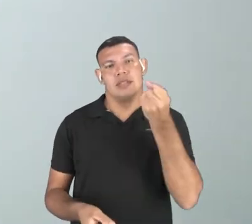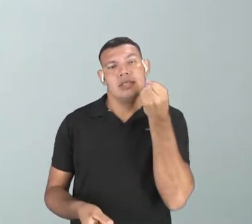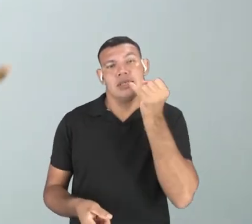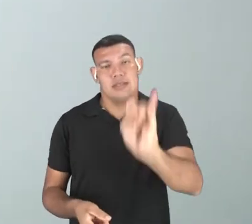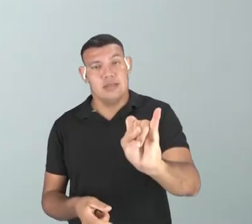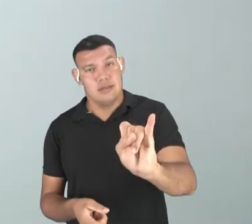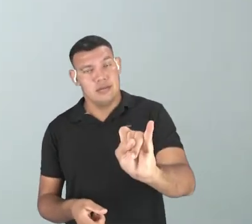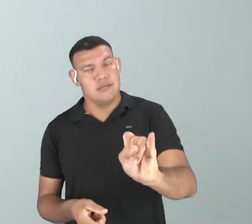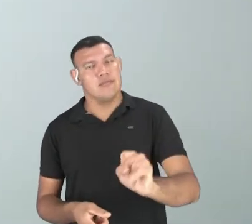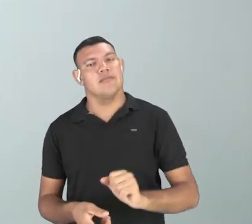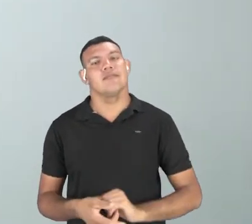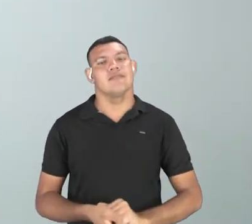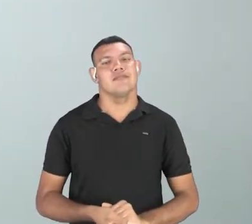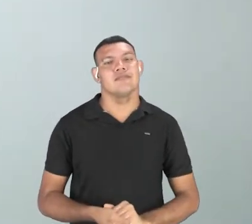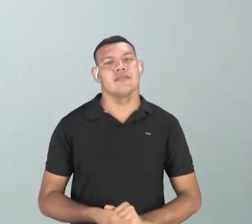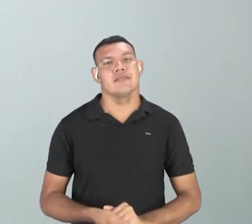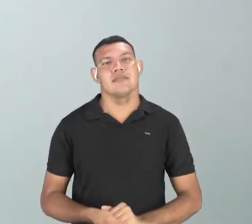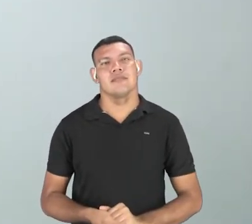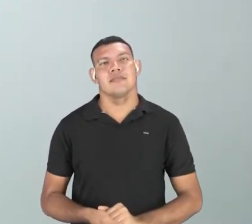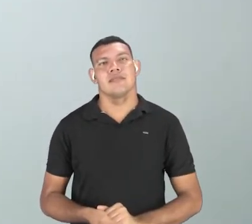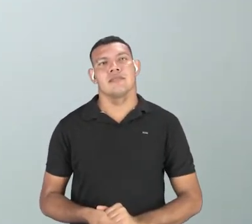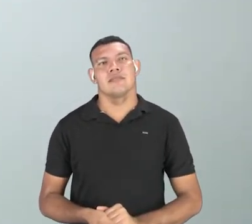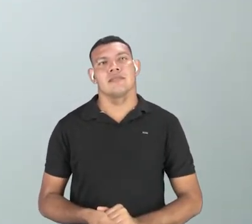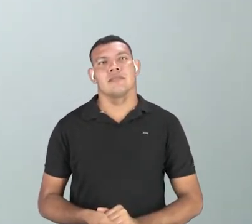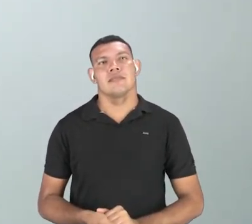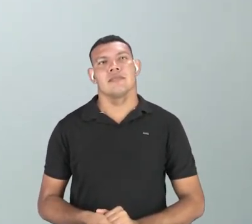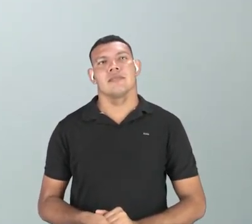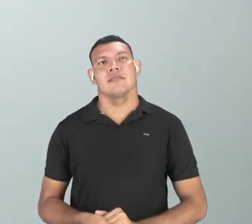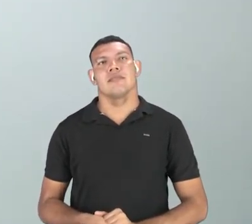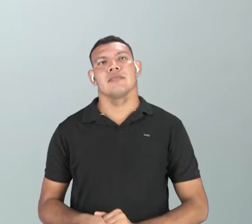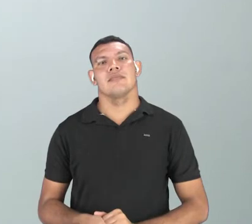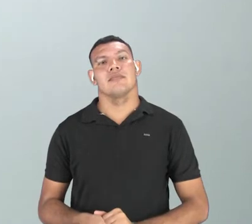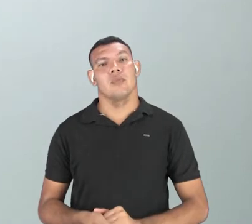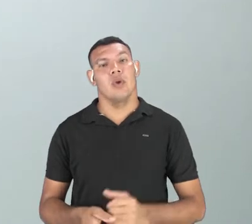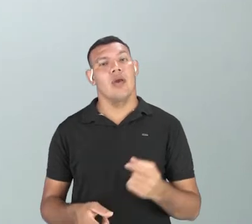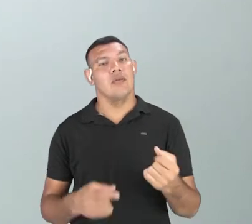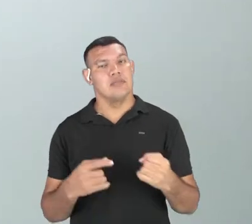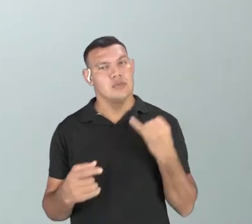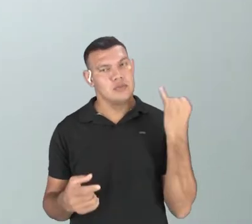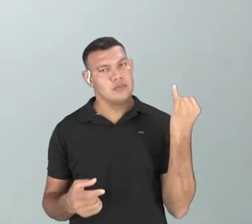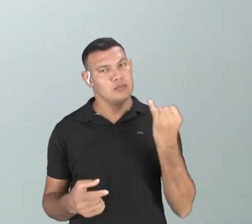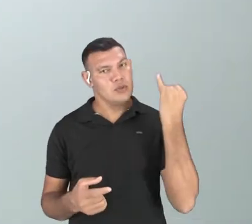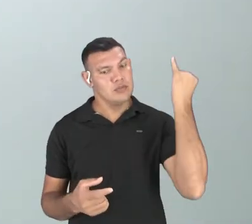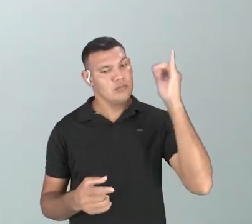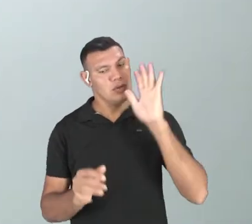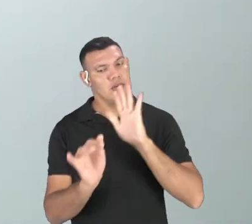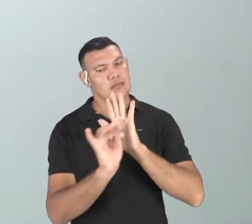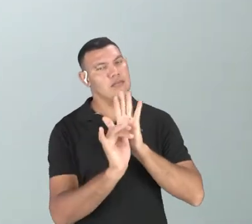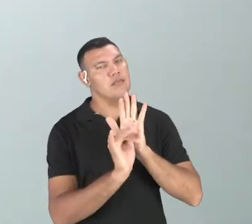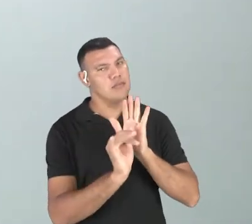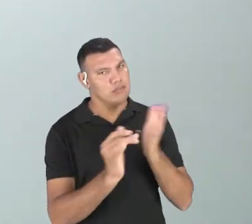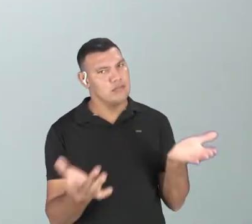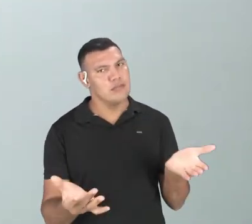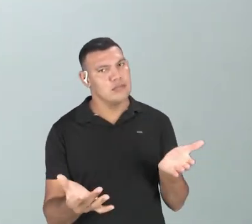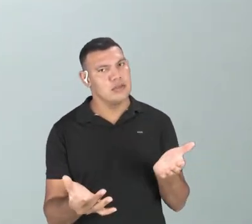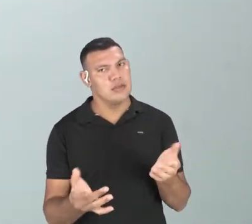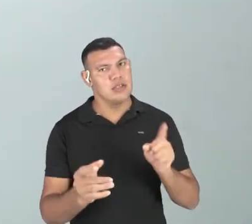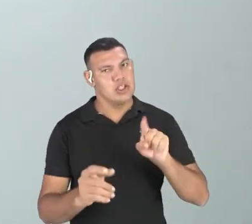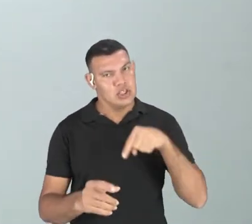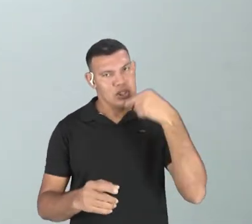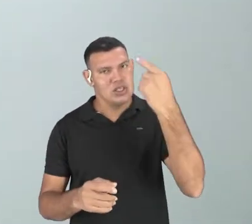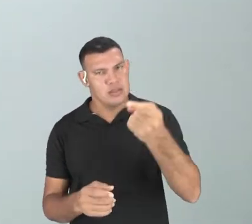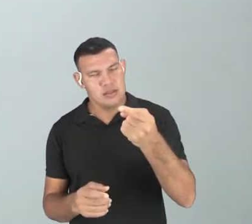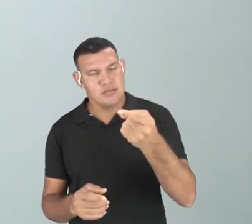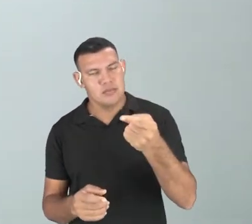se sem o acento, certo? Lembrando, o mais importante é identificar, tá, gente? Depois que a gente identificou o se, viu que é